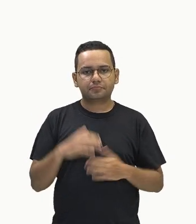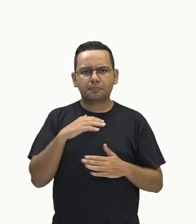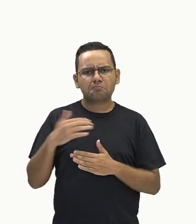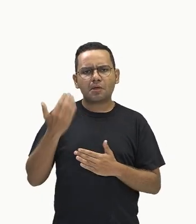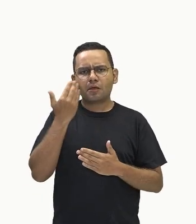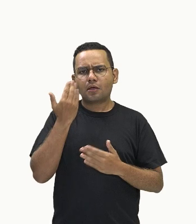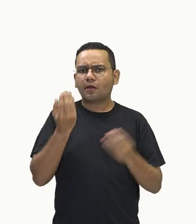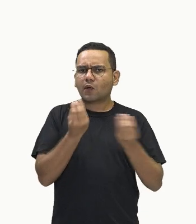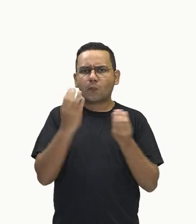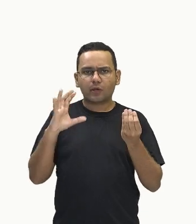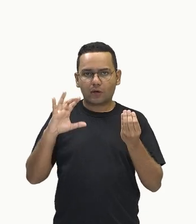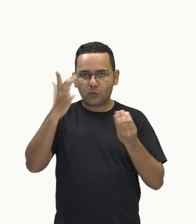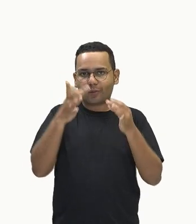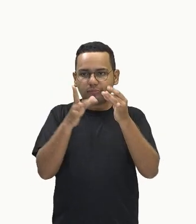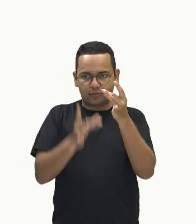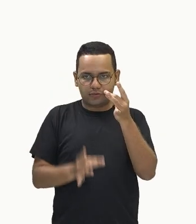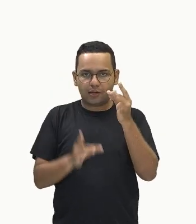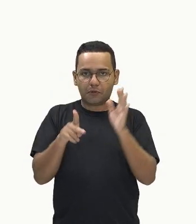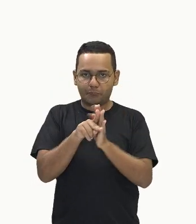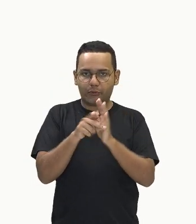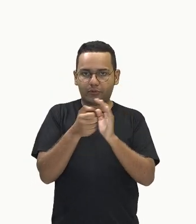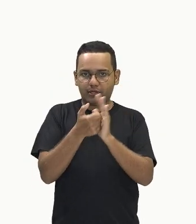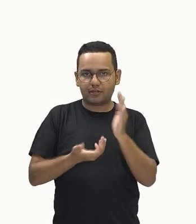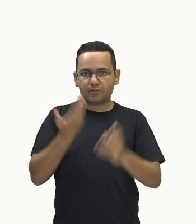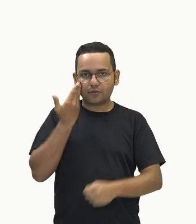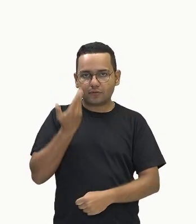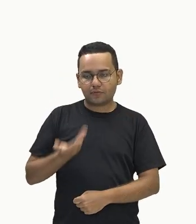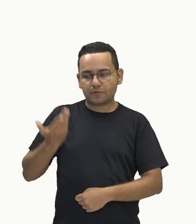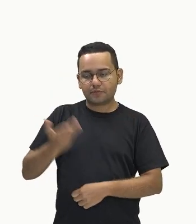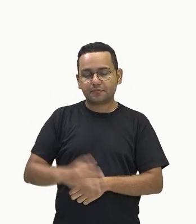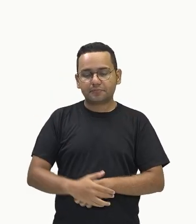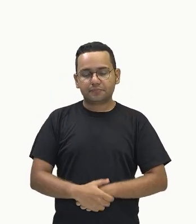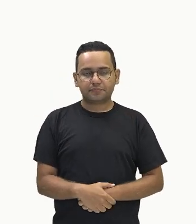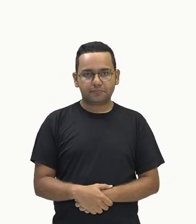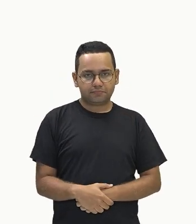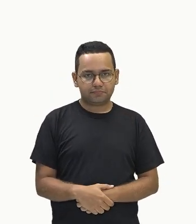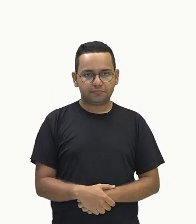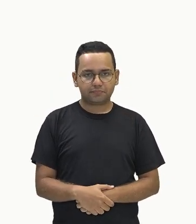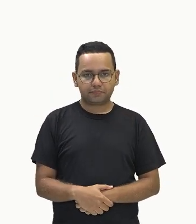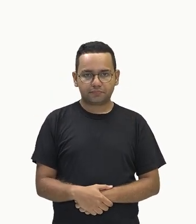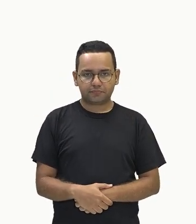da digestão das proteínas. As proteínas,